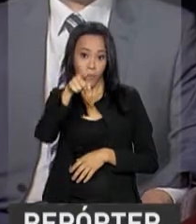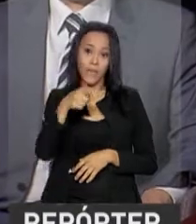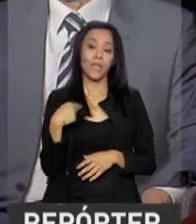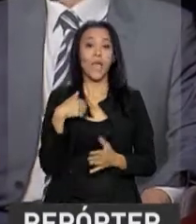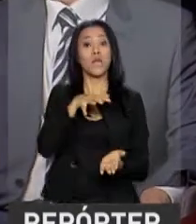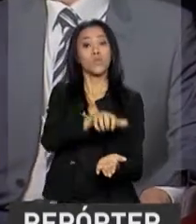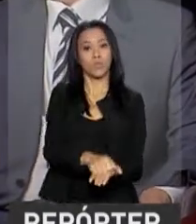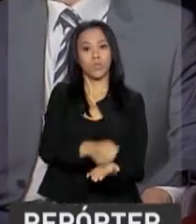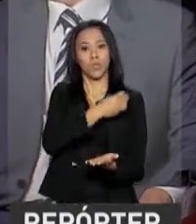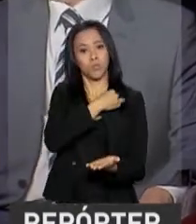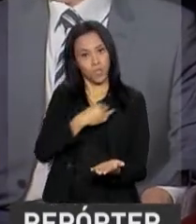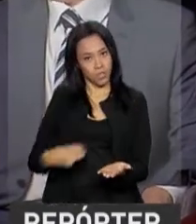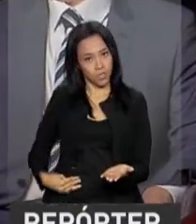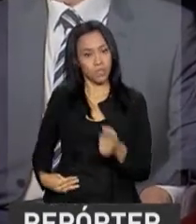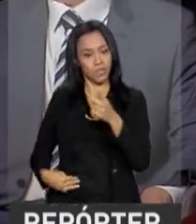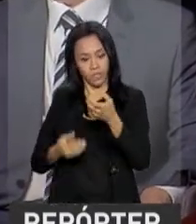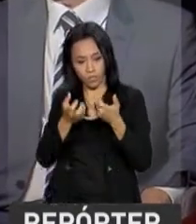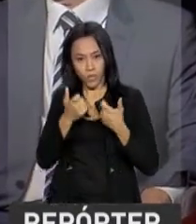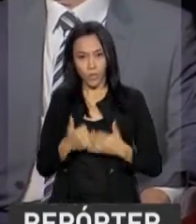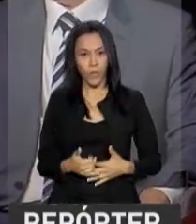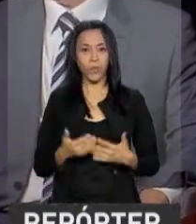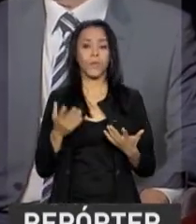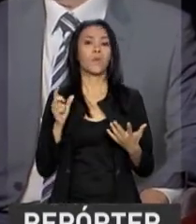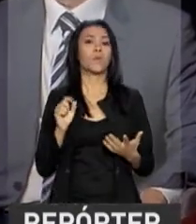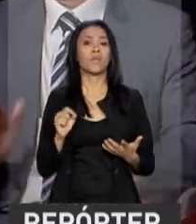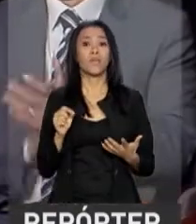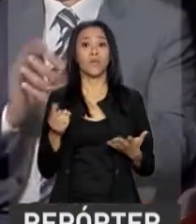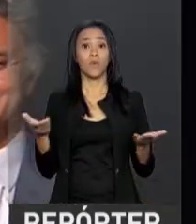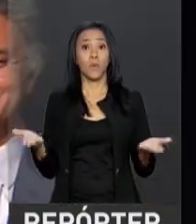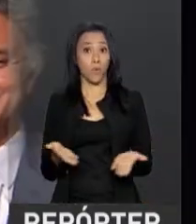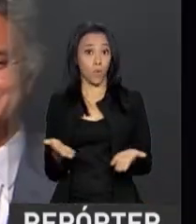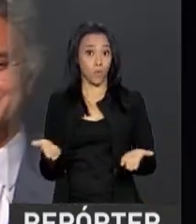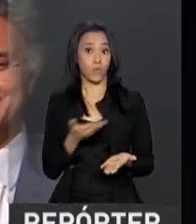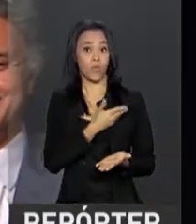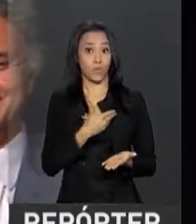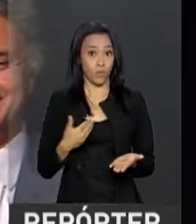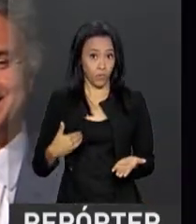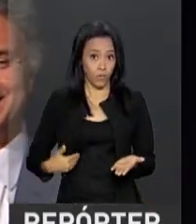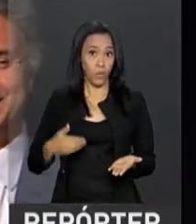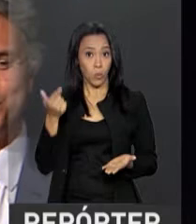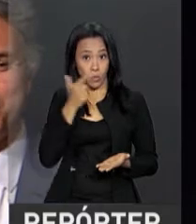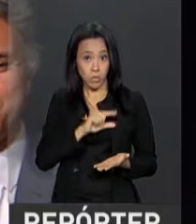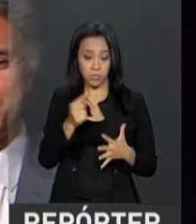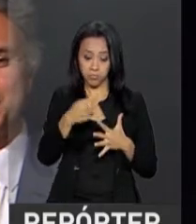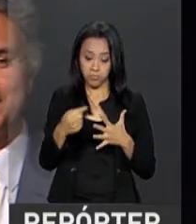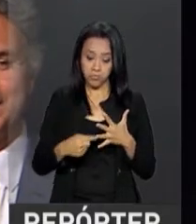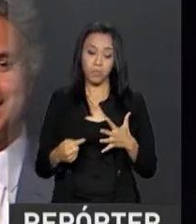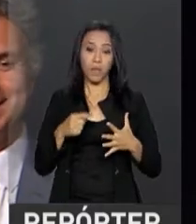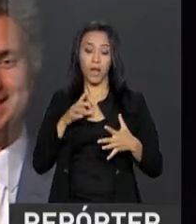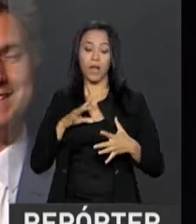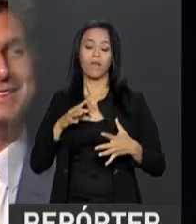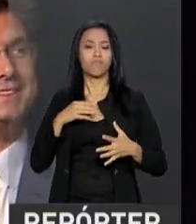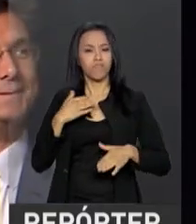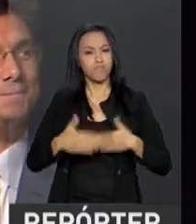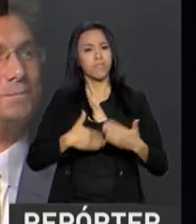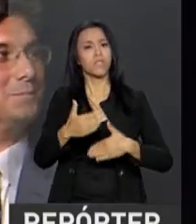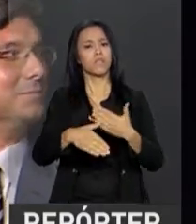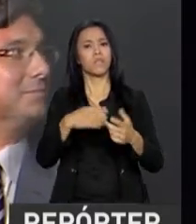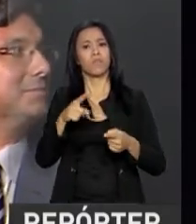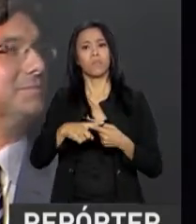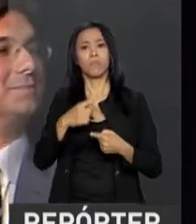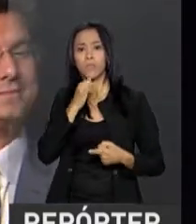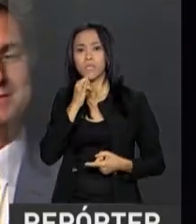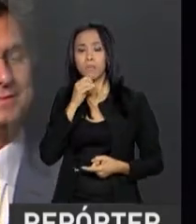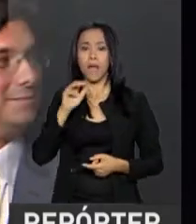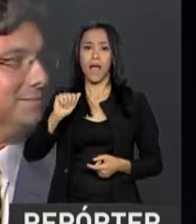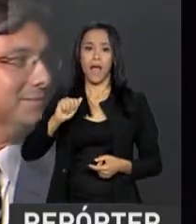adotadas pelo atual governo que fizeram com que a economia voltasse a crescer como por exemplo ações que corrigir o desequilíbrio